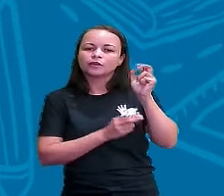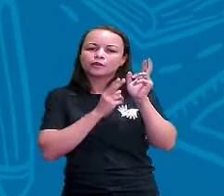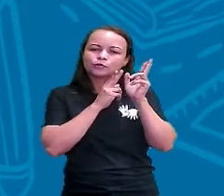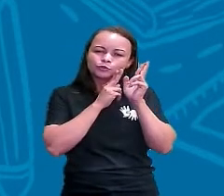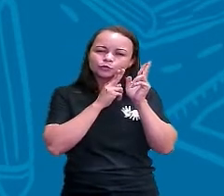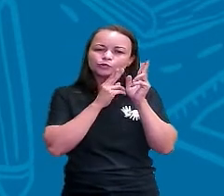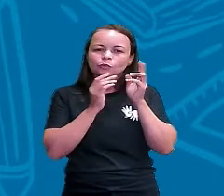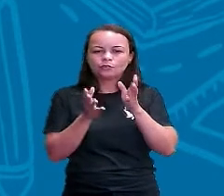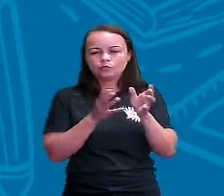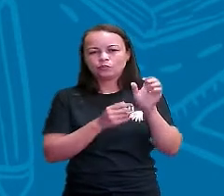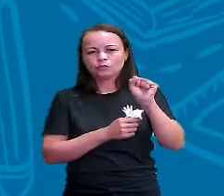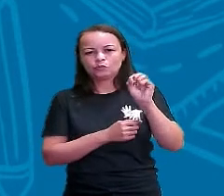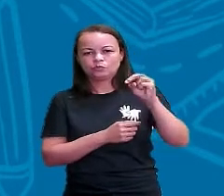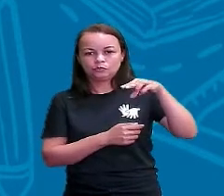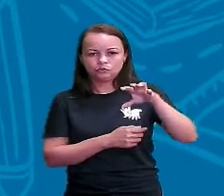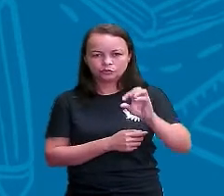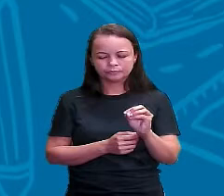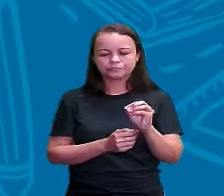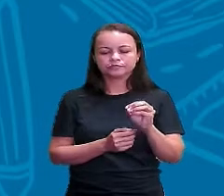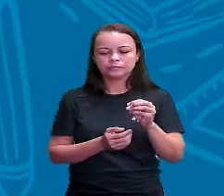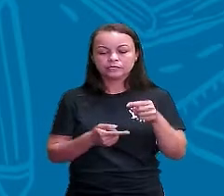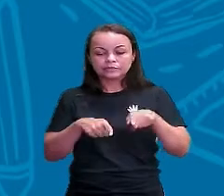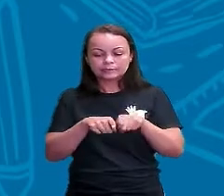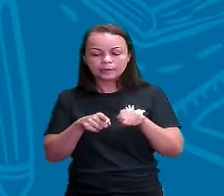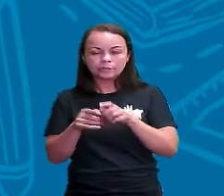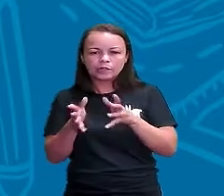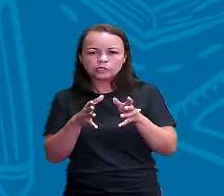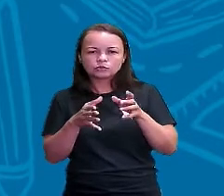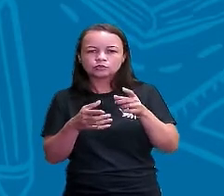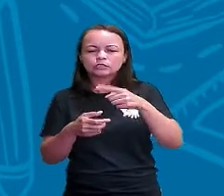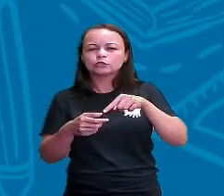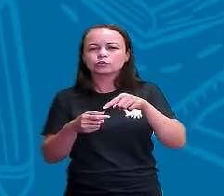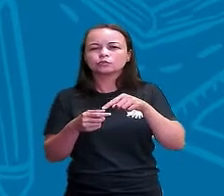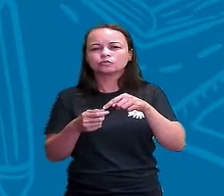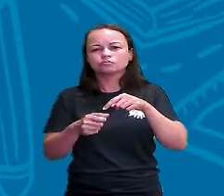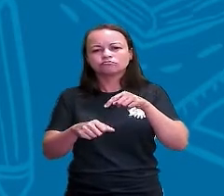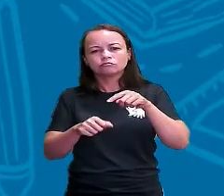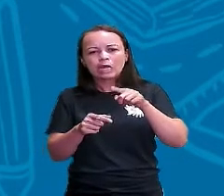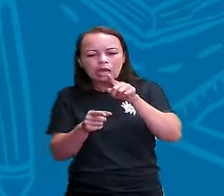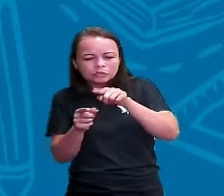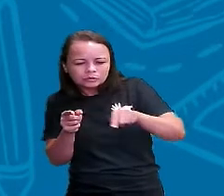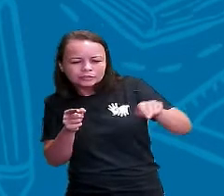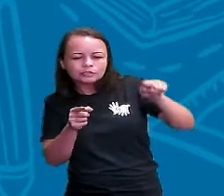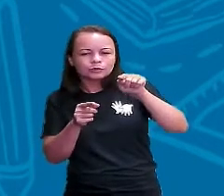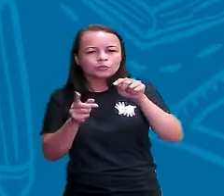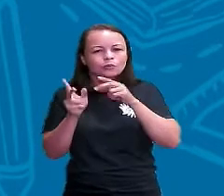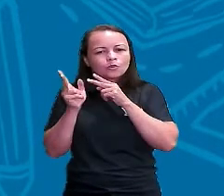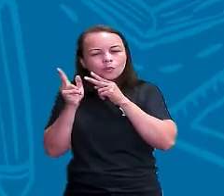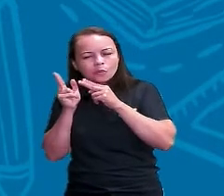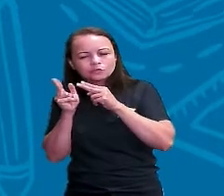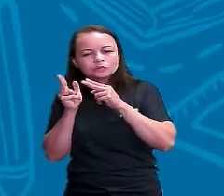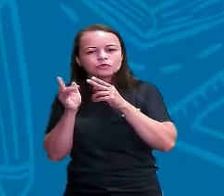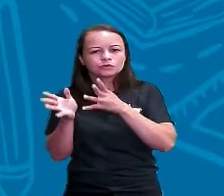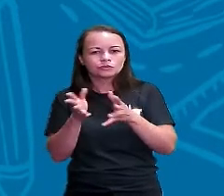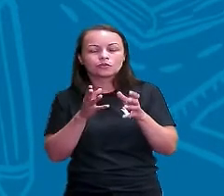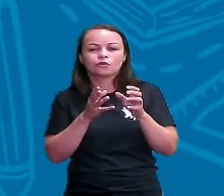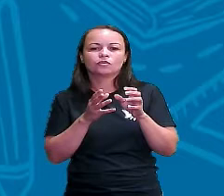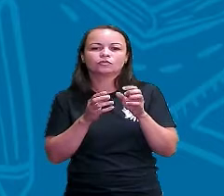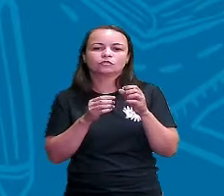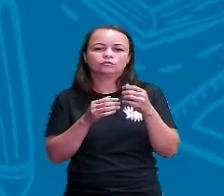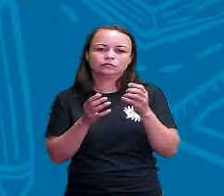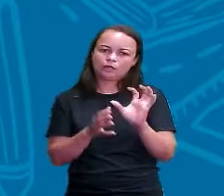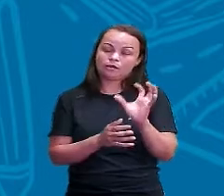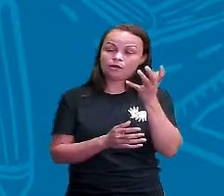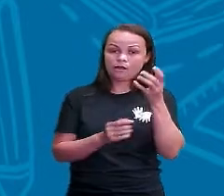o nosso ciclo circadiano, ou seja, o ciclo do sono também está associado à serotonina, claro, que ela vai ser uma mediadora